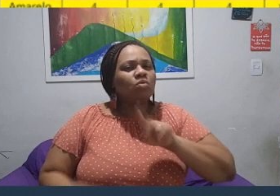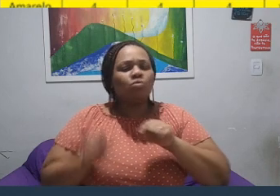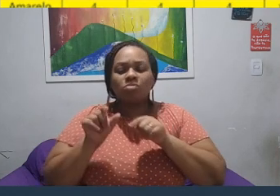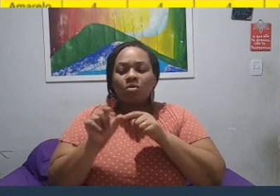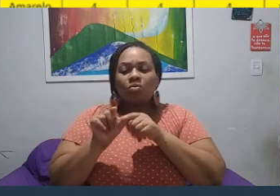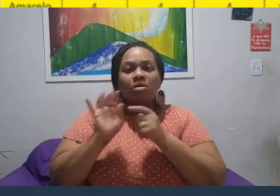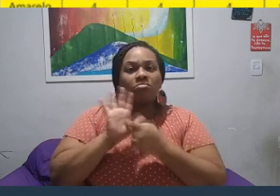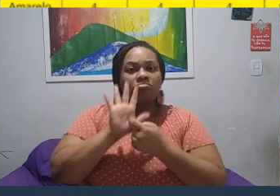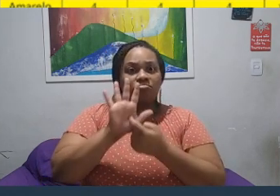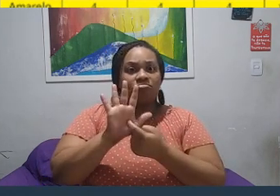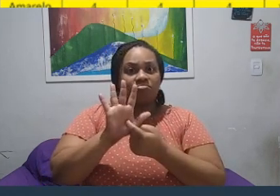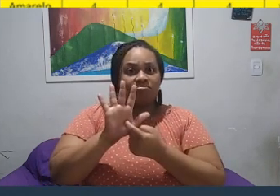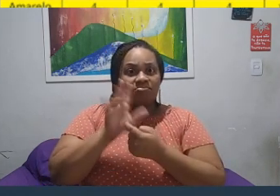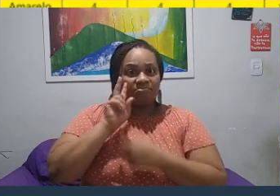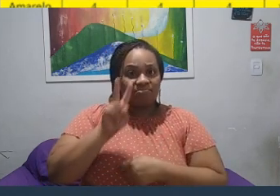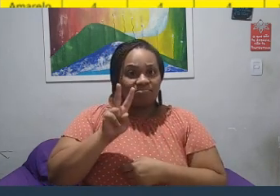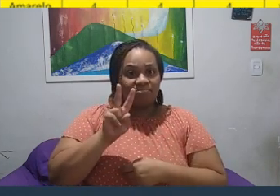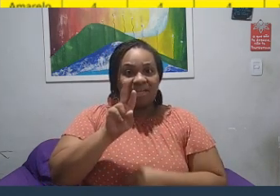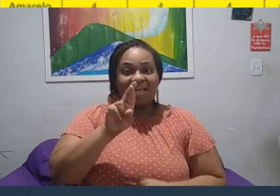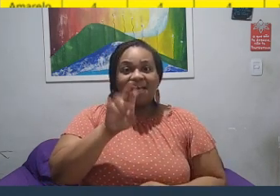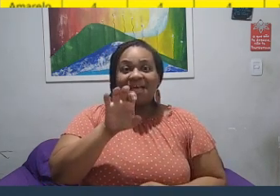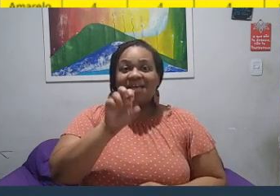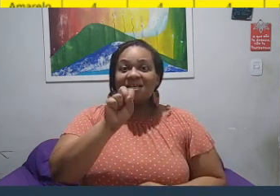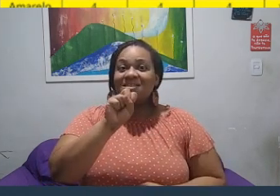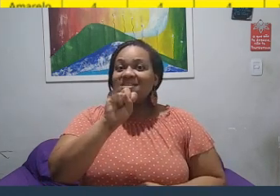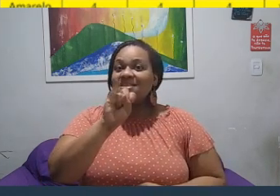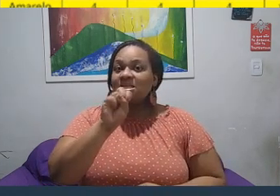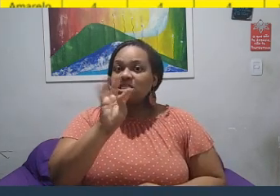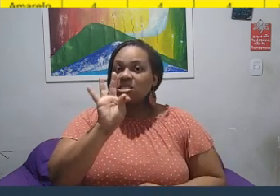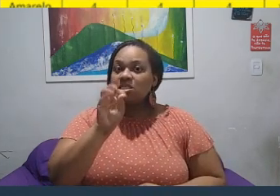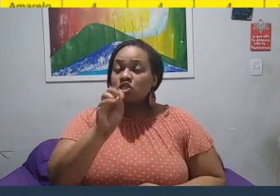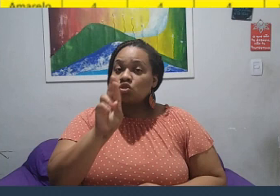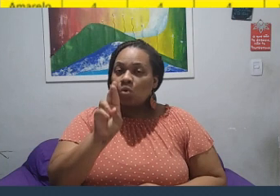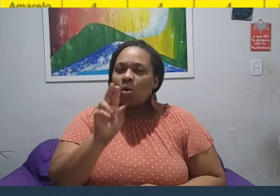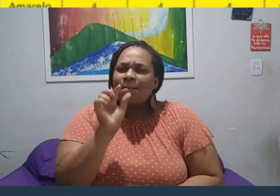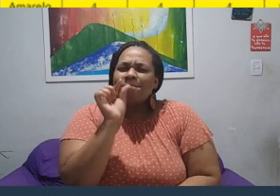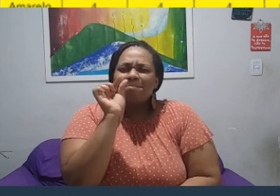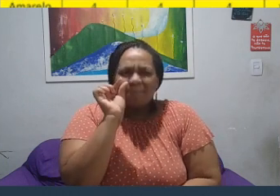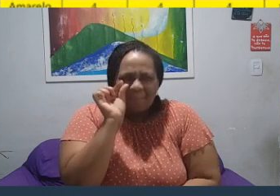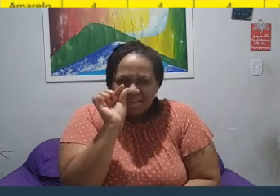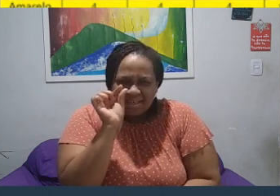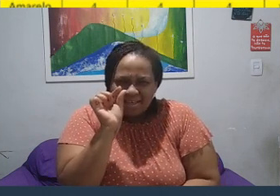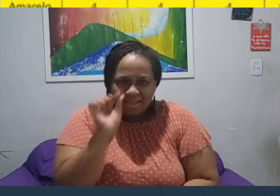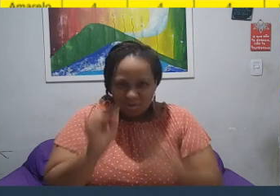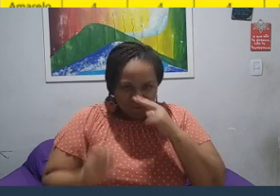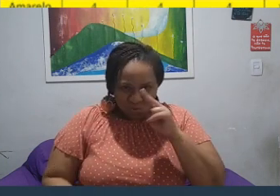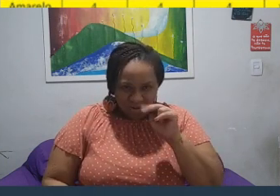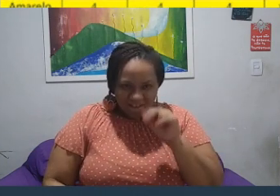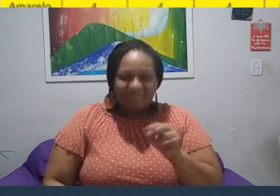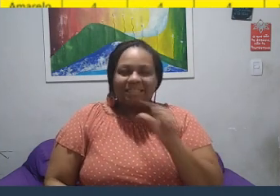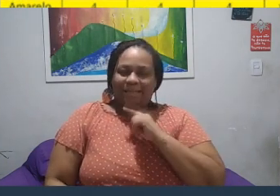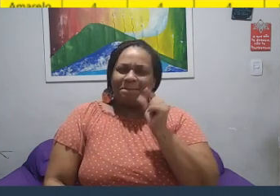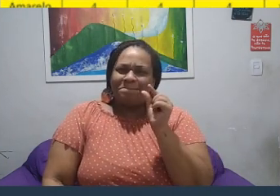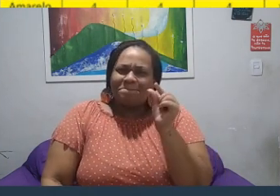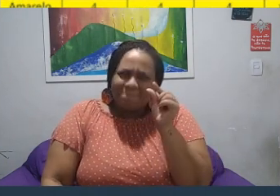esse componentezinho que está aparecendo aí na tela para vocês, que é o resistor. Só que ele é bem pequenininho. Caso você nunca